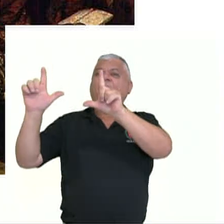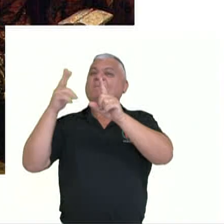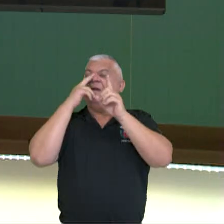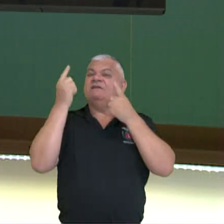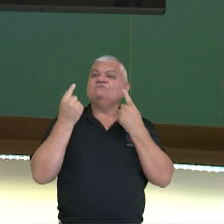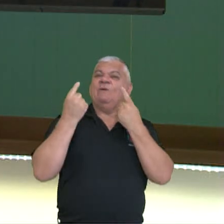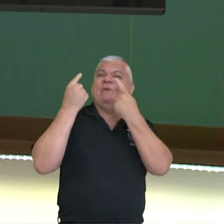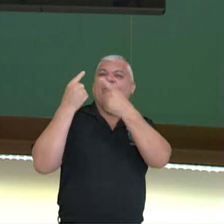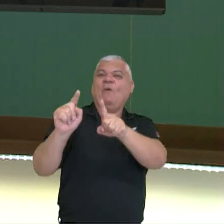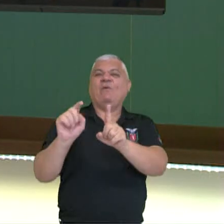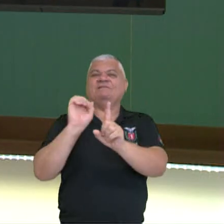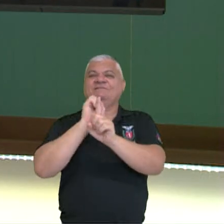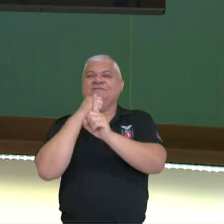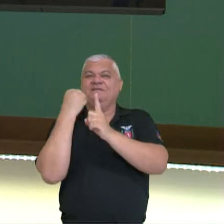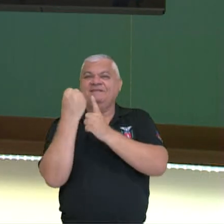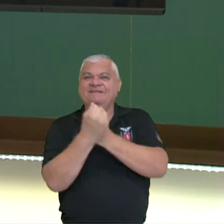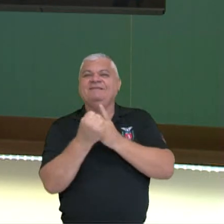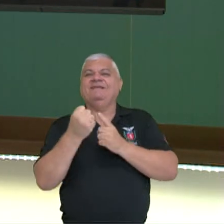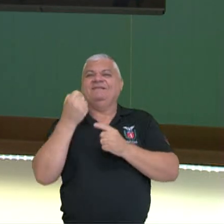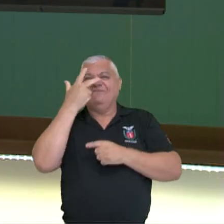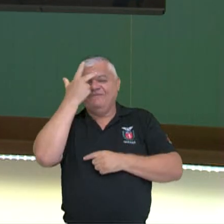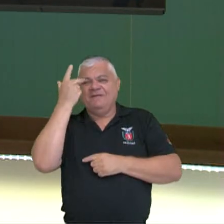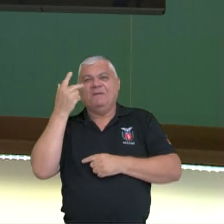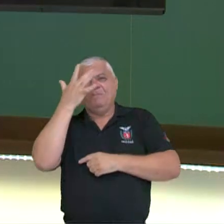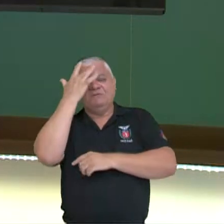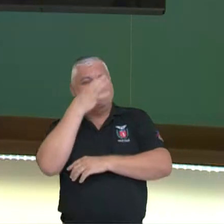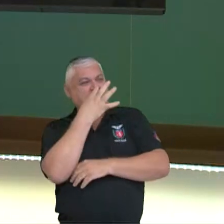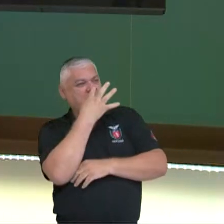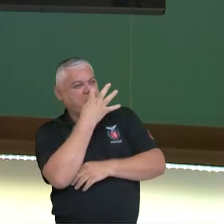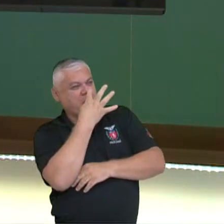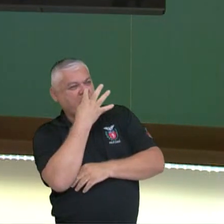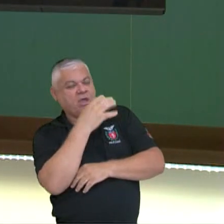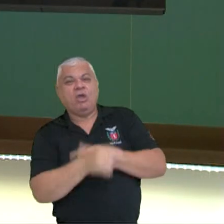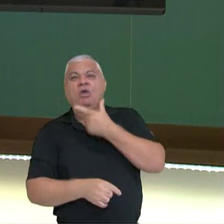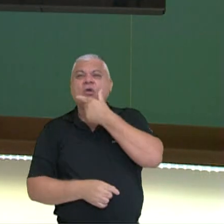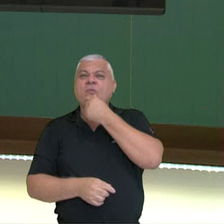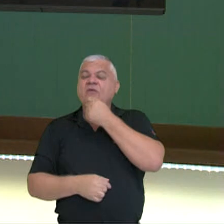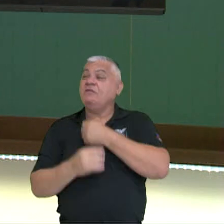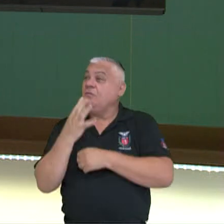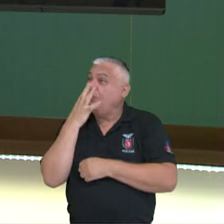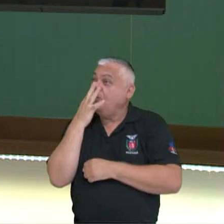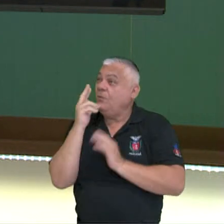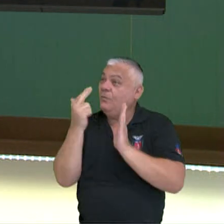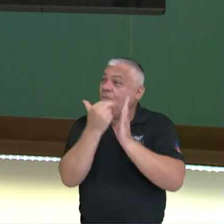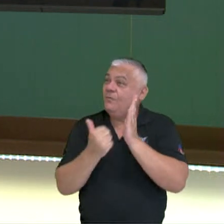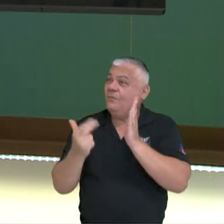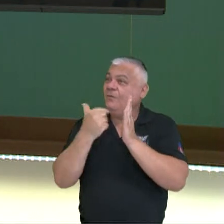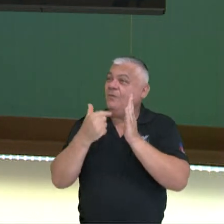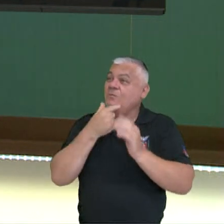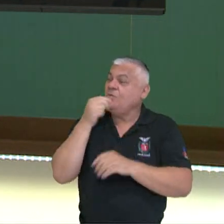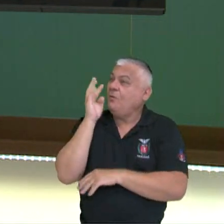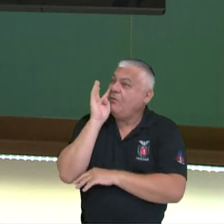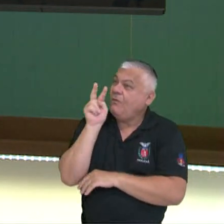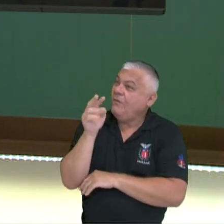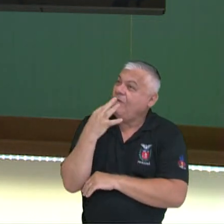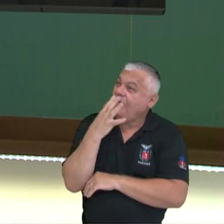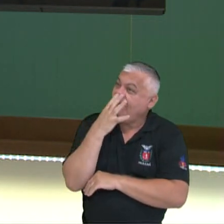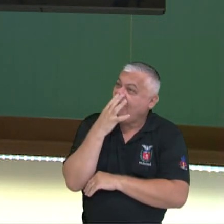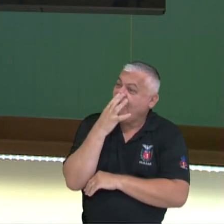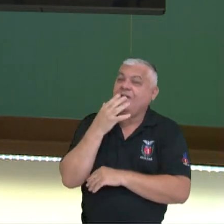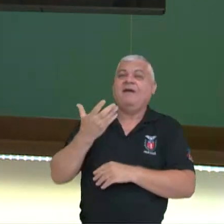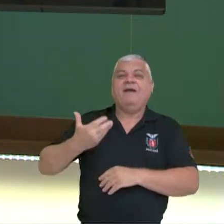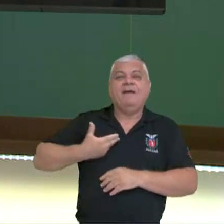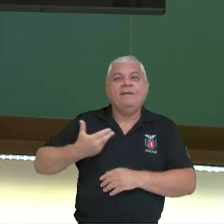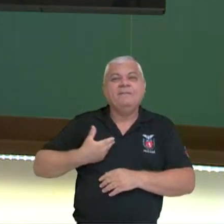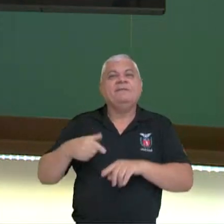estão assistindo, do cenário, do menininho admirado vendo o artista pintando, que ele se autorretrata aqui, até os amigos